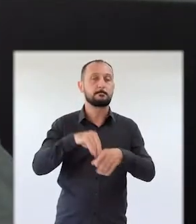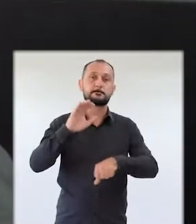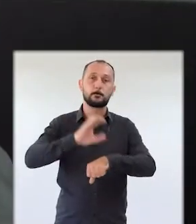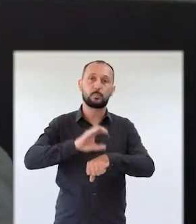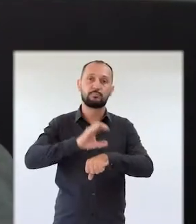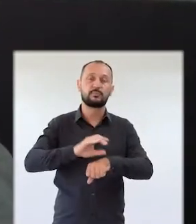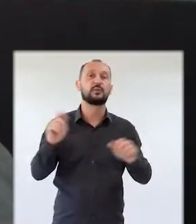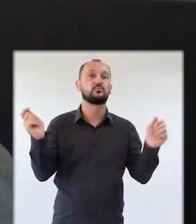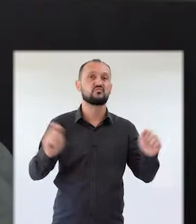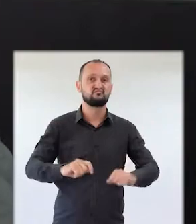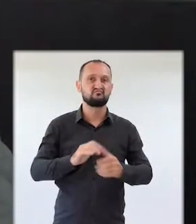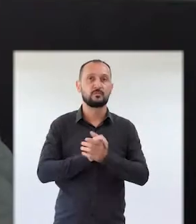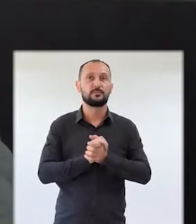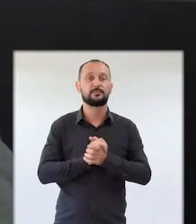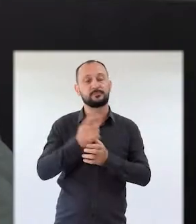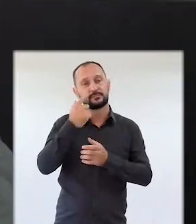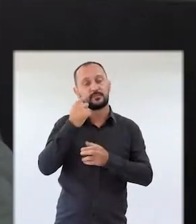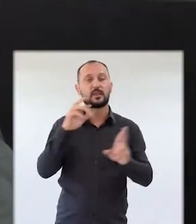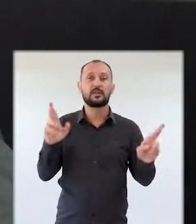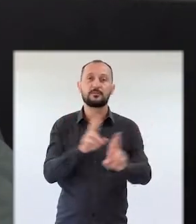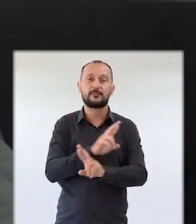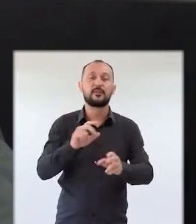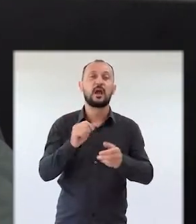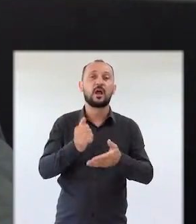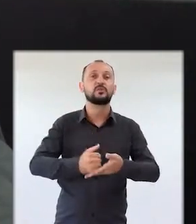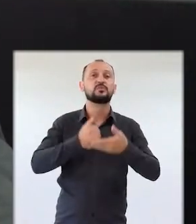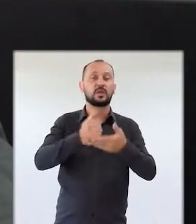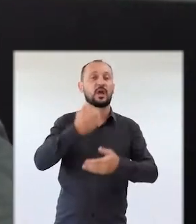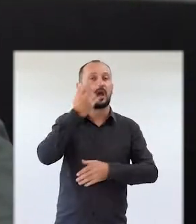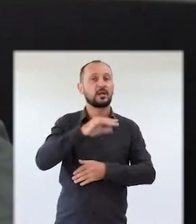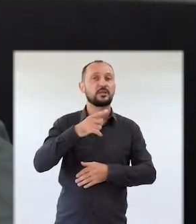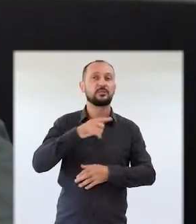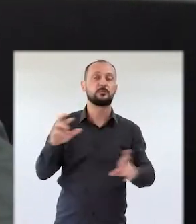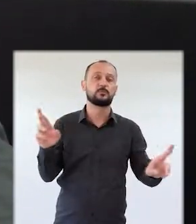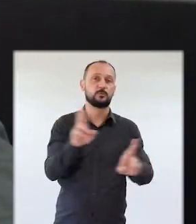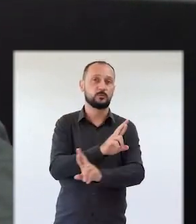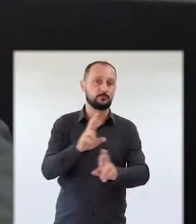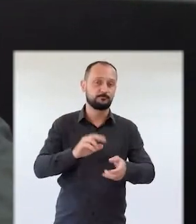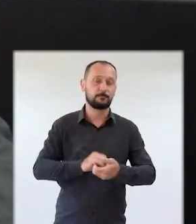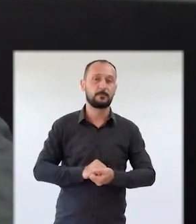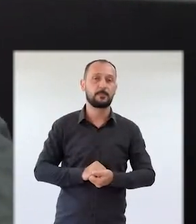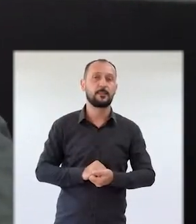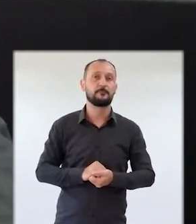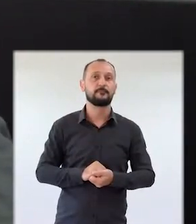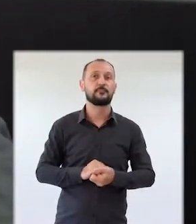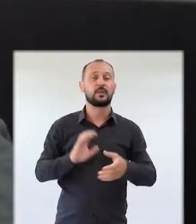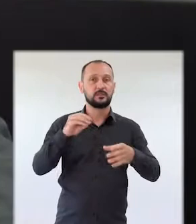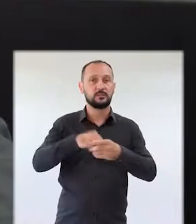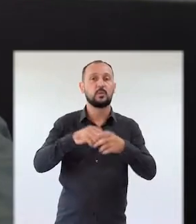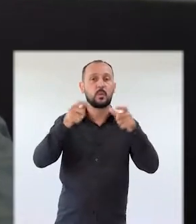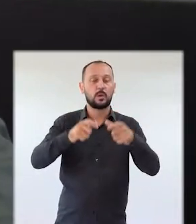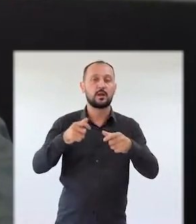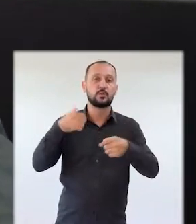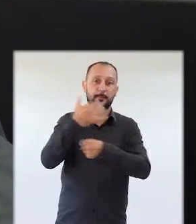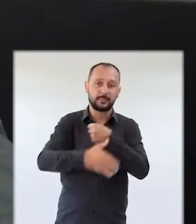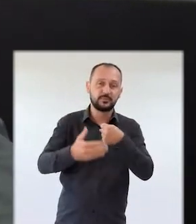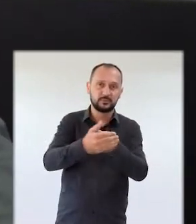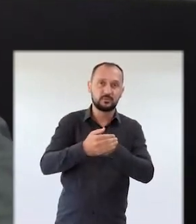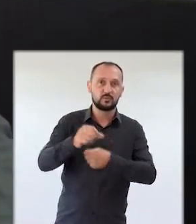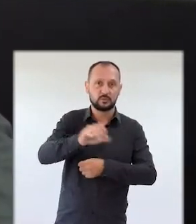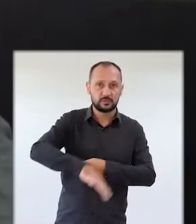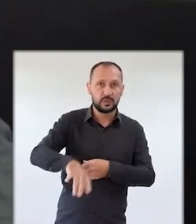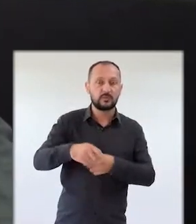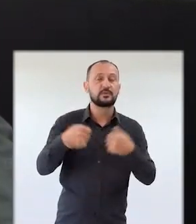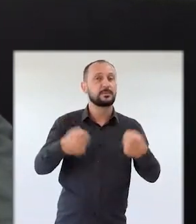Numa rede de proteção social que a sociedade precisa prover, é impossível que crianças não entrem logo no aparato escolar, é